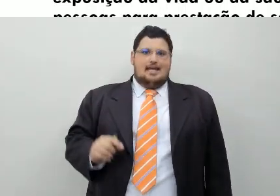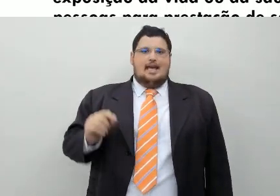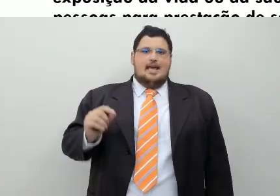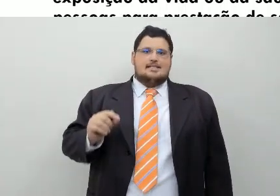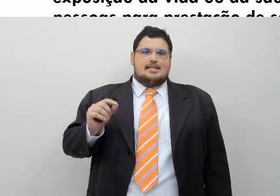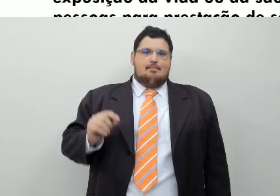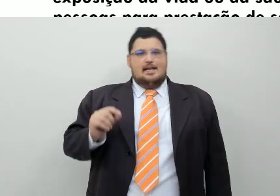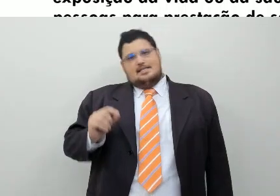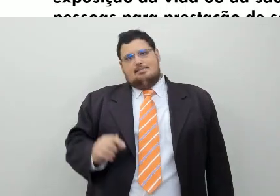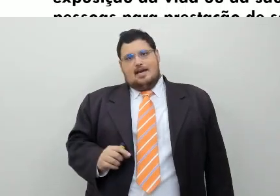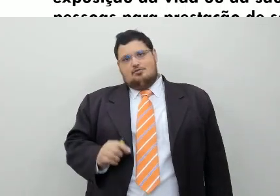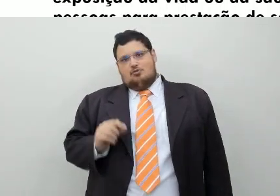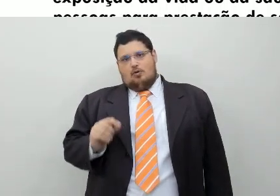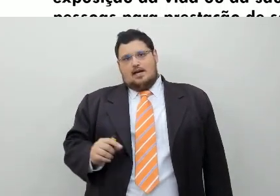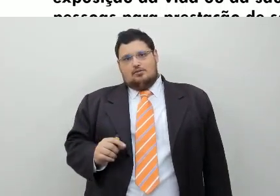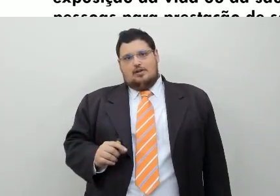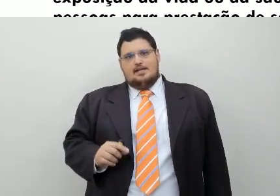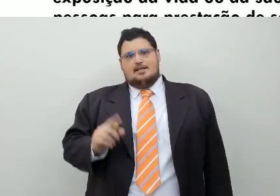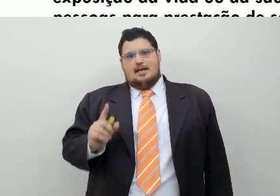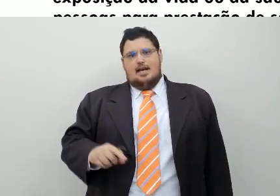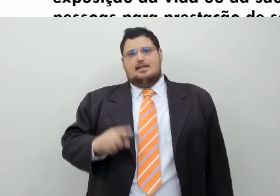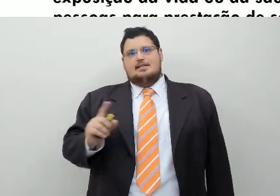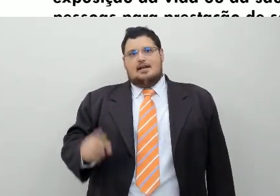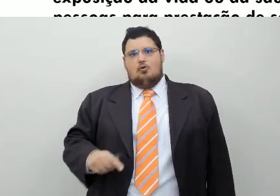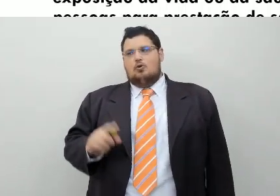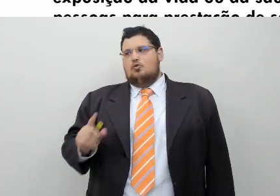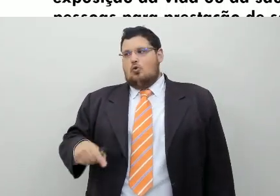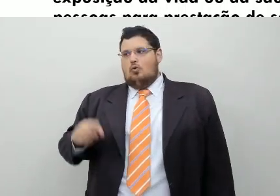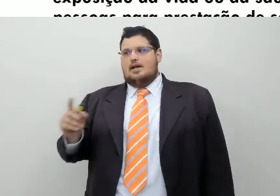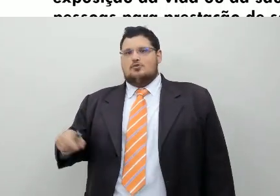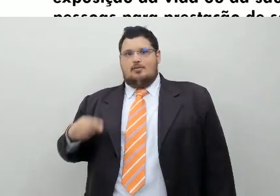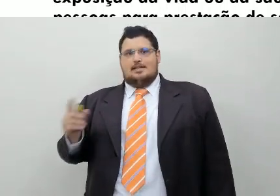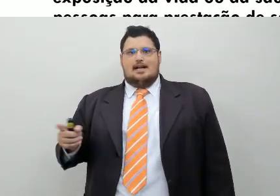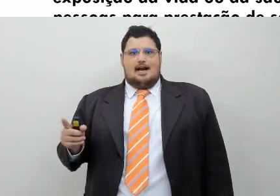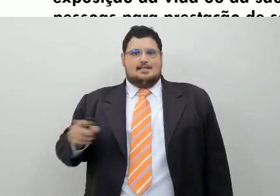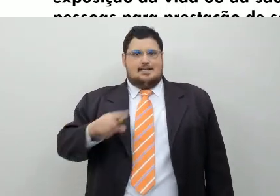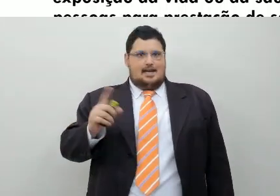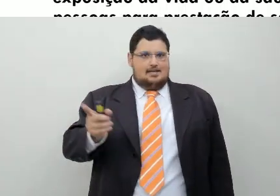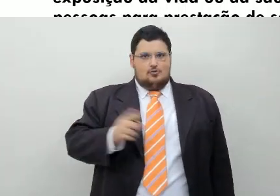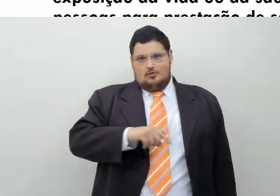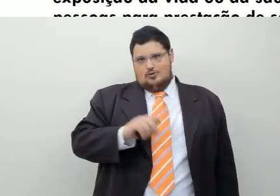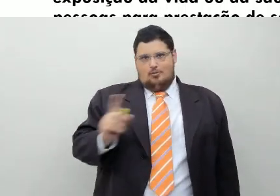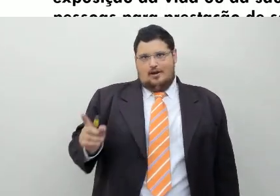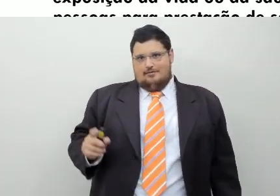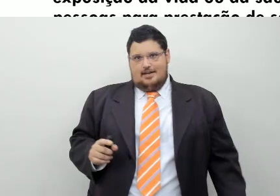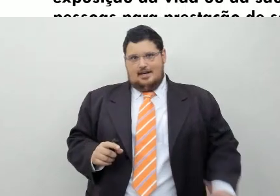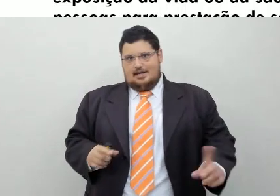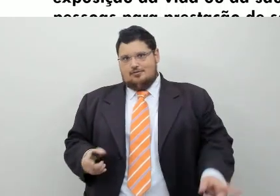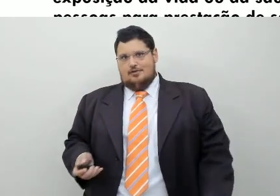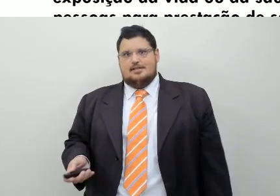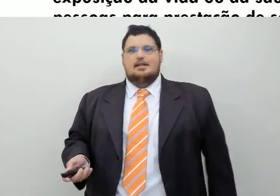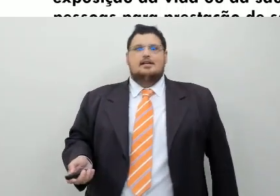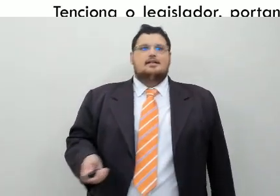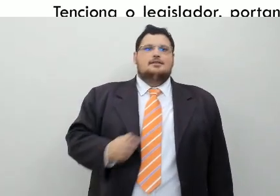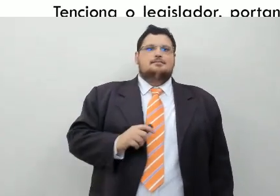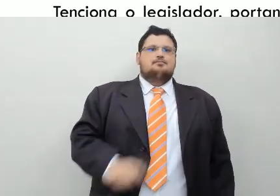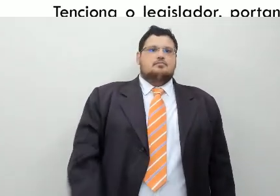em estabelecimentos de qualquer natureza em desacordo com as normas legais. Aqui, aqueles ônibus de boia fria, aquelas